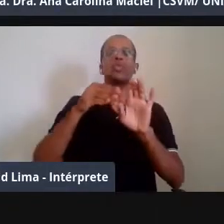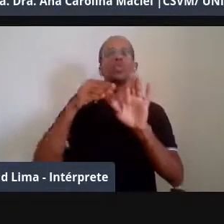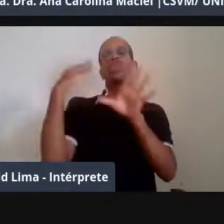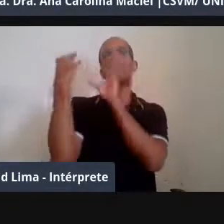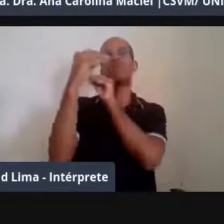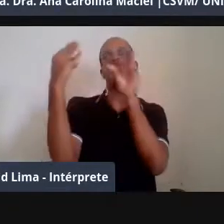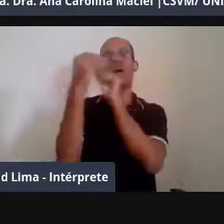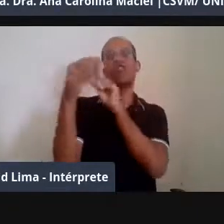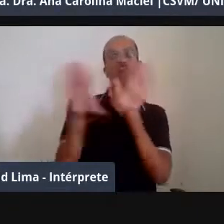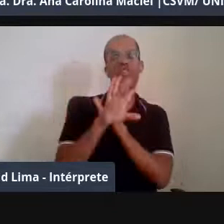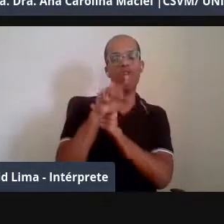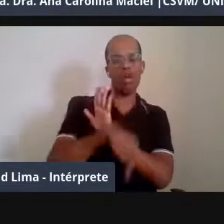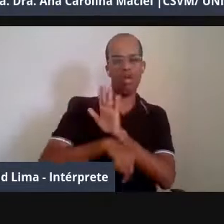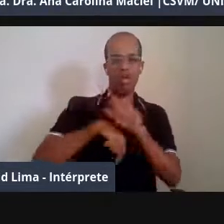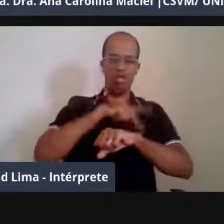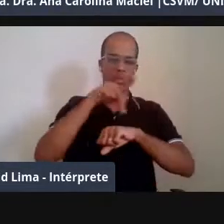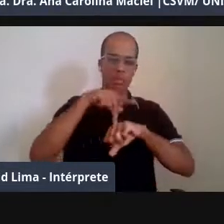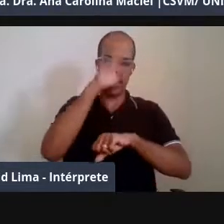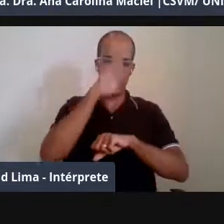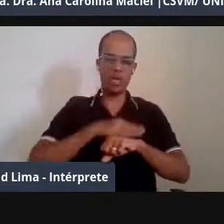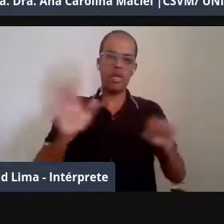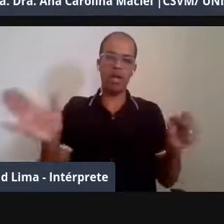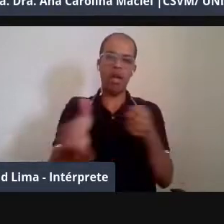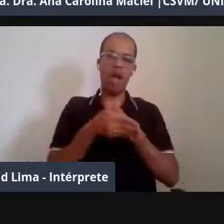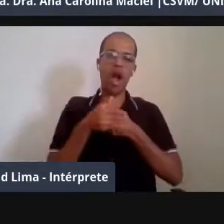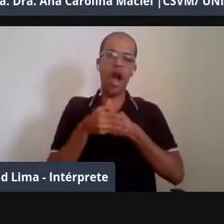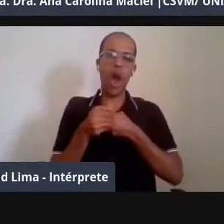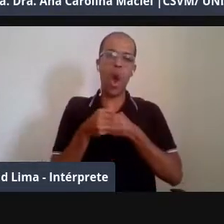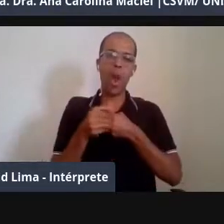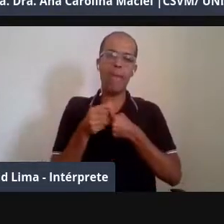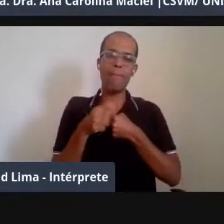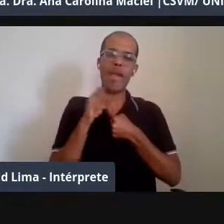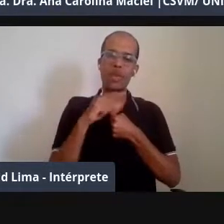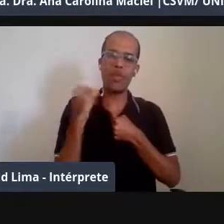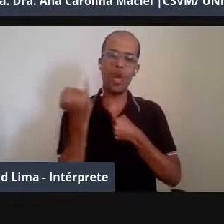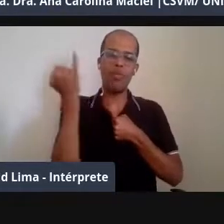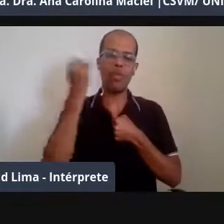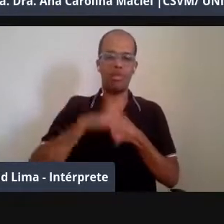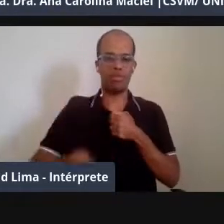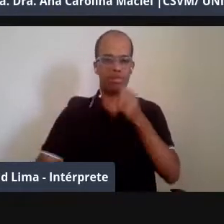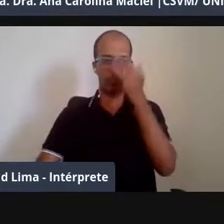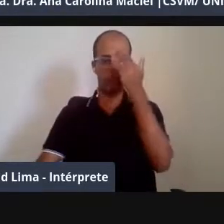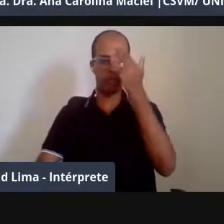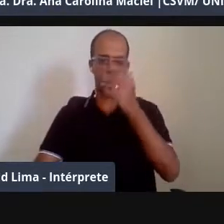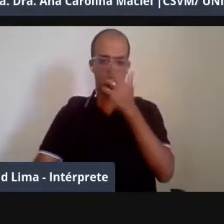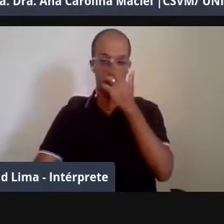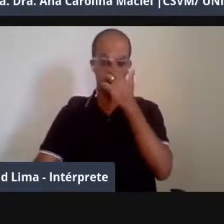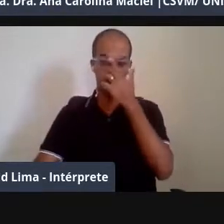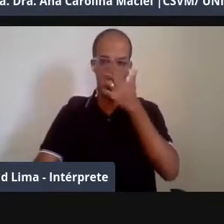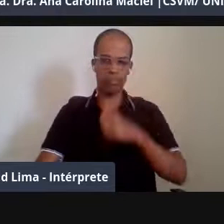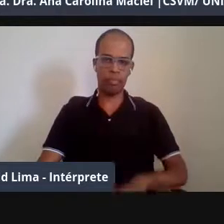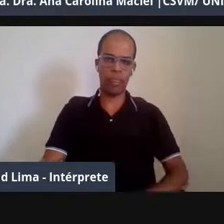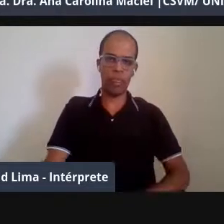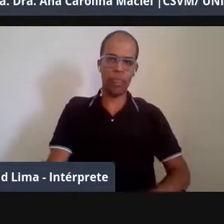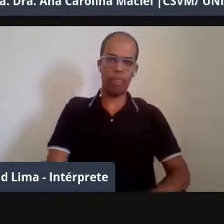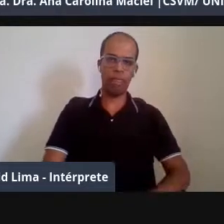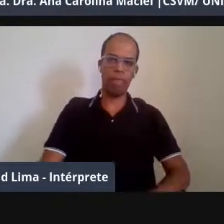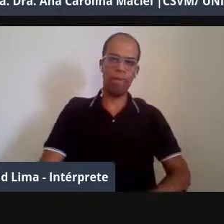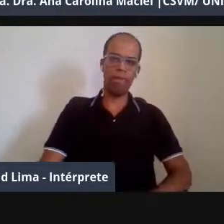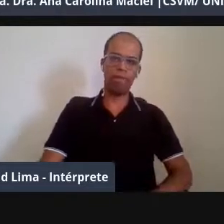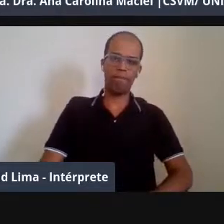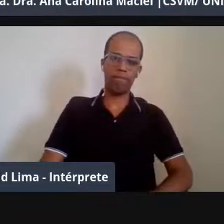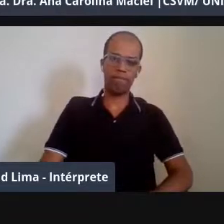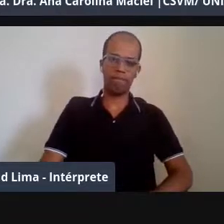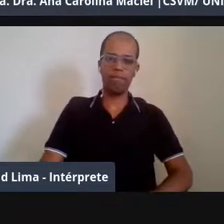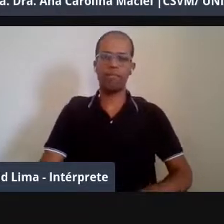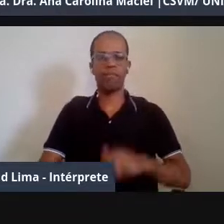chegam aqui no país. Acolhimento é a palavra-chave. Muito obrigada. Eu agradeço, doutora Ana Carolina, de